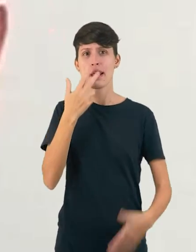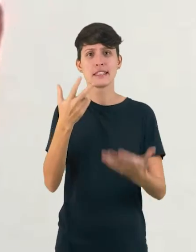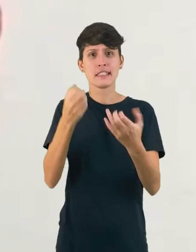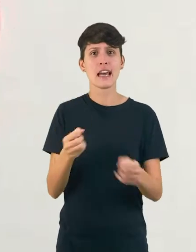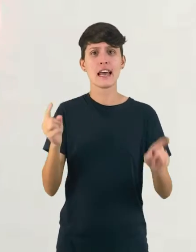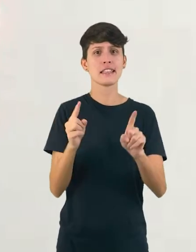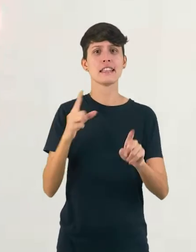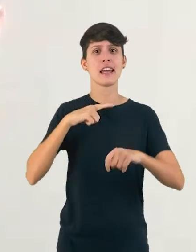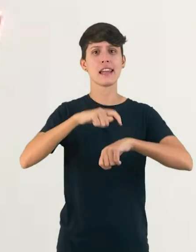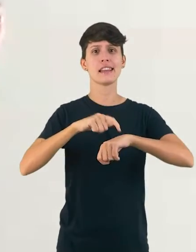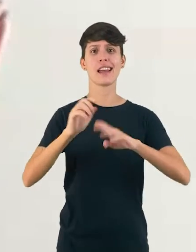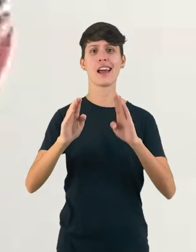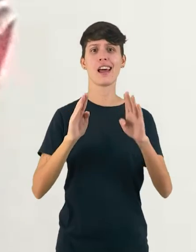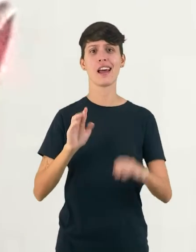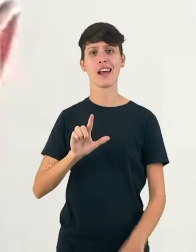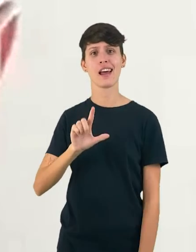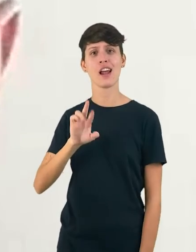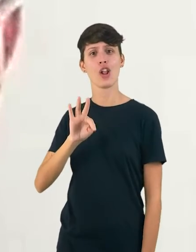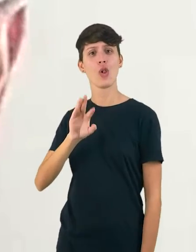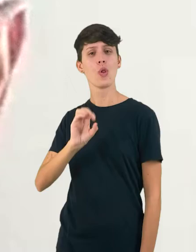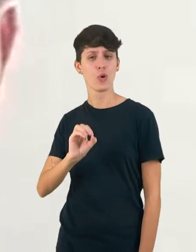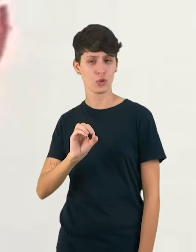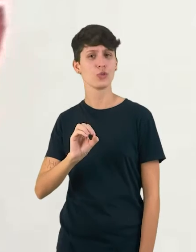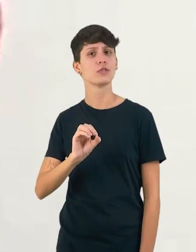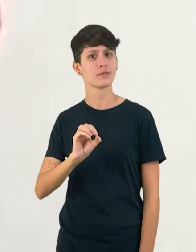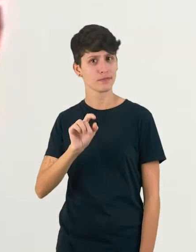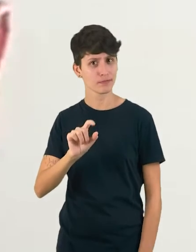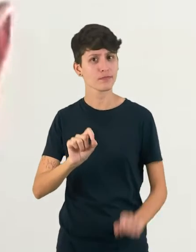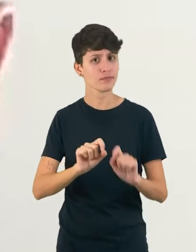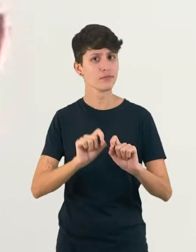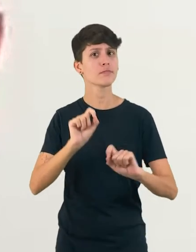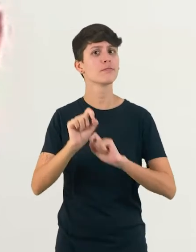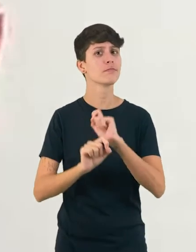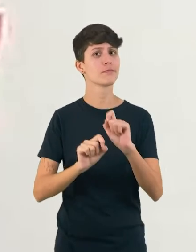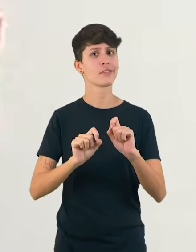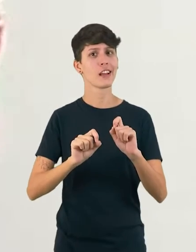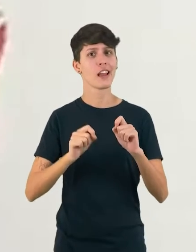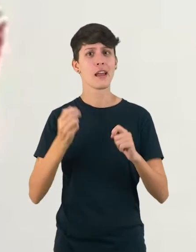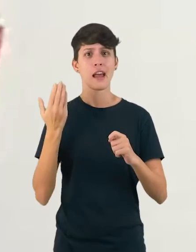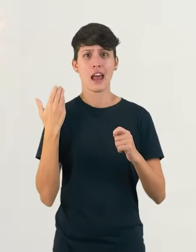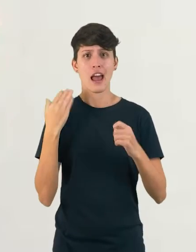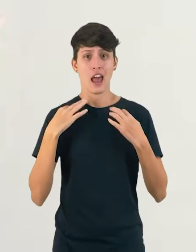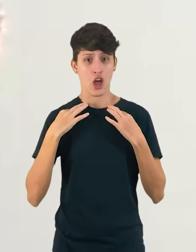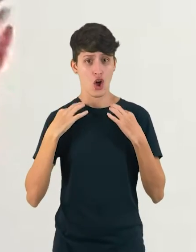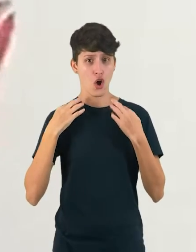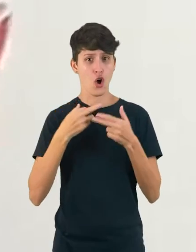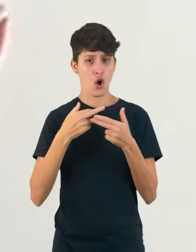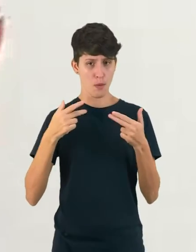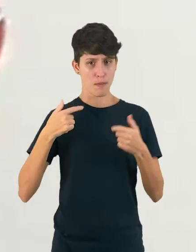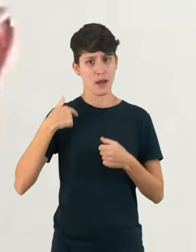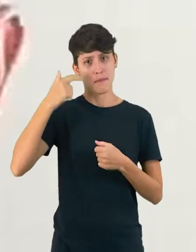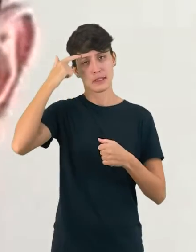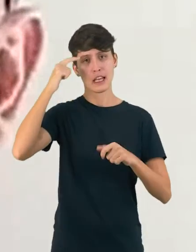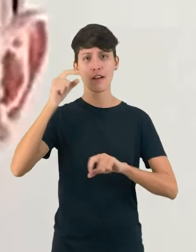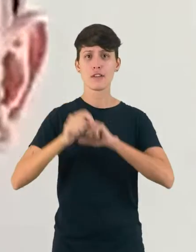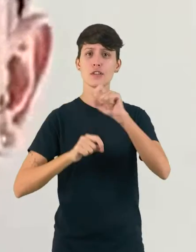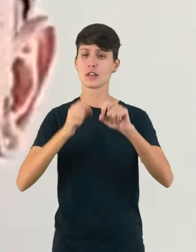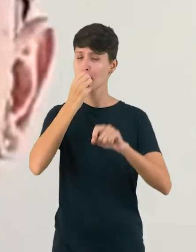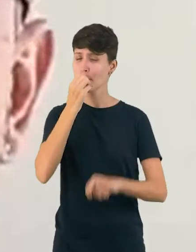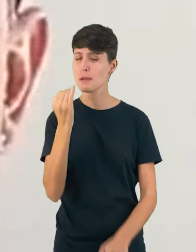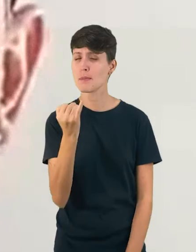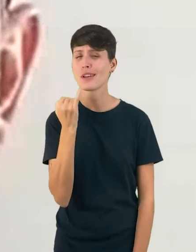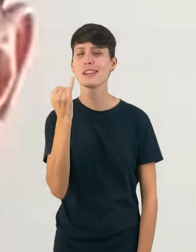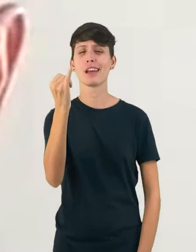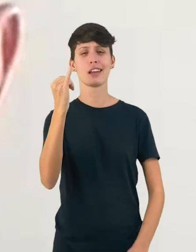da morte e da negação do luto. E a própria negação da morte e do luto fez com que até as próprias vestes, que antes